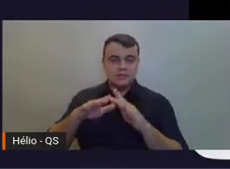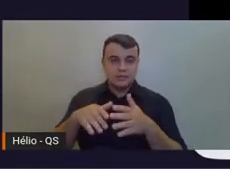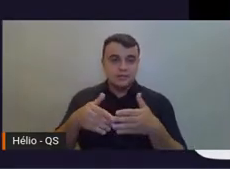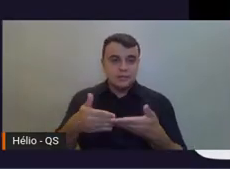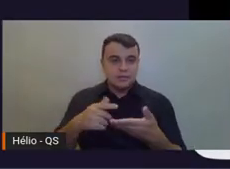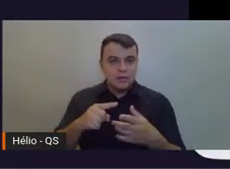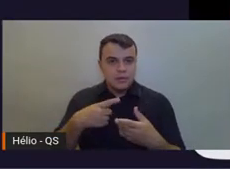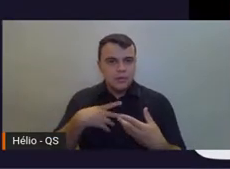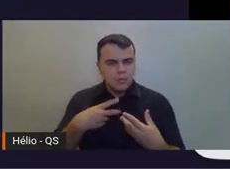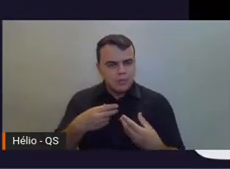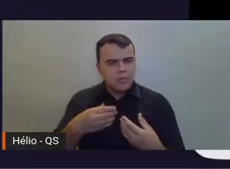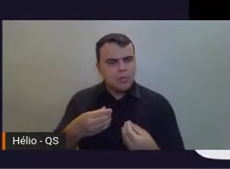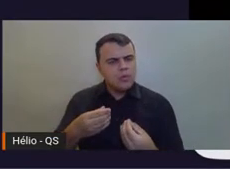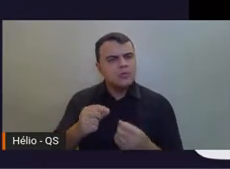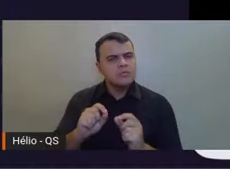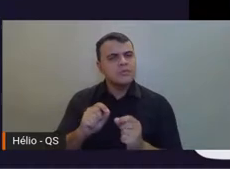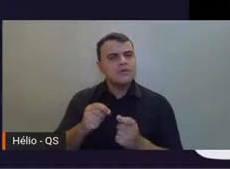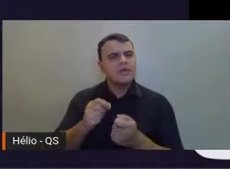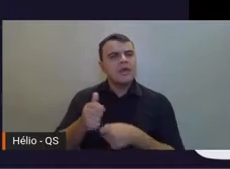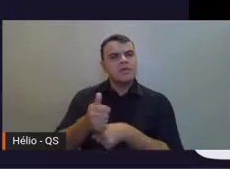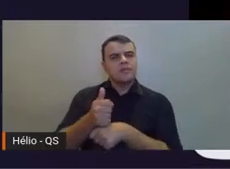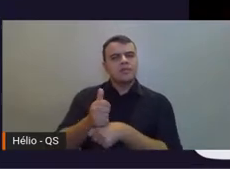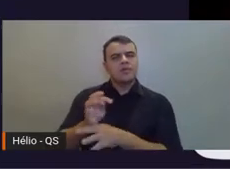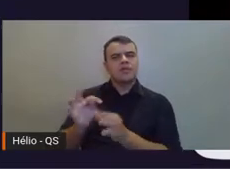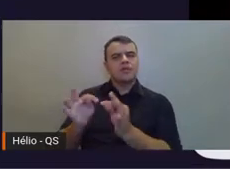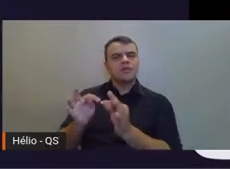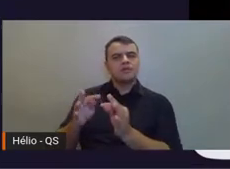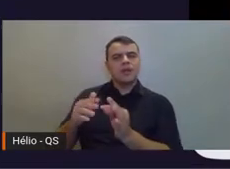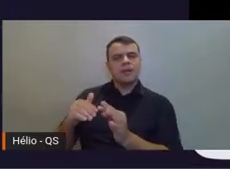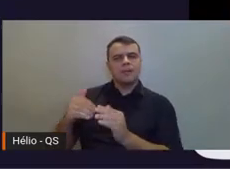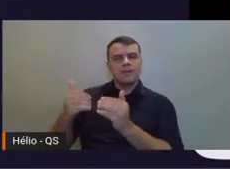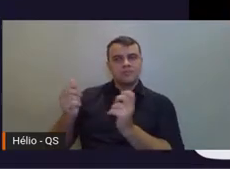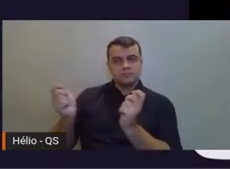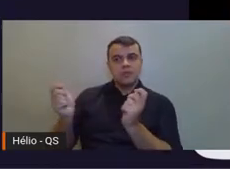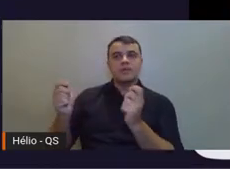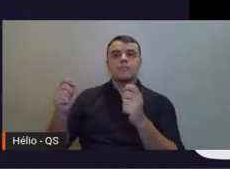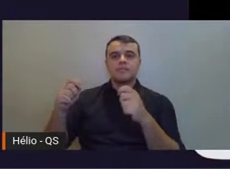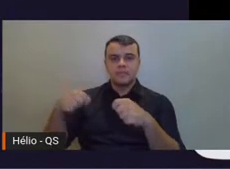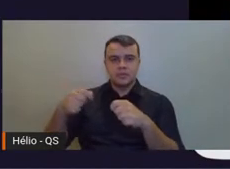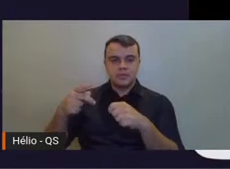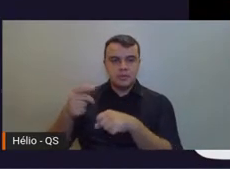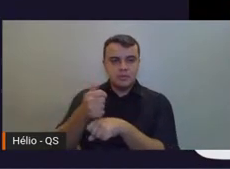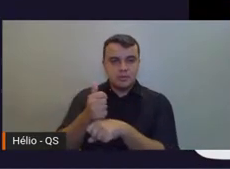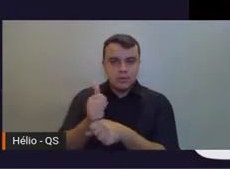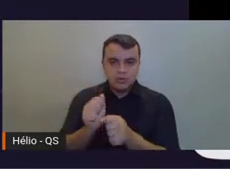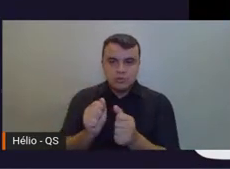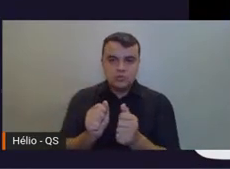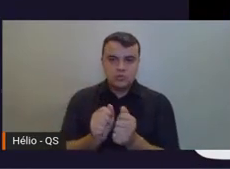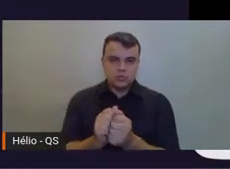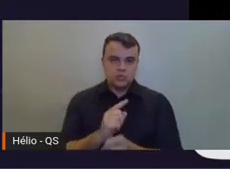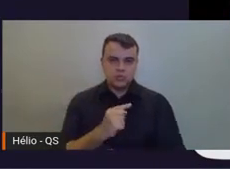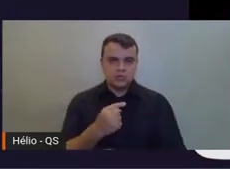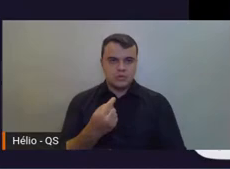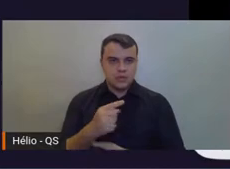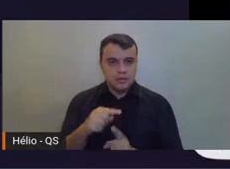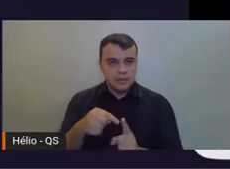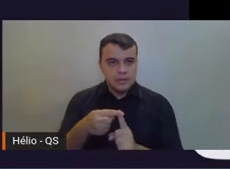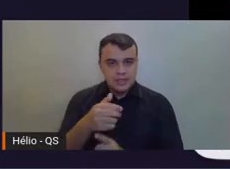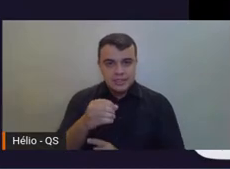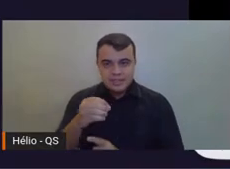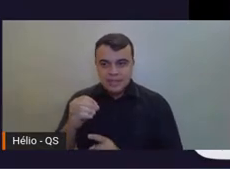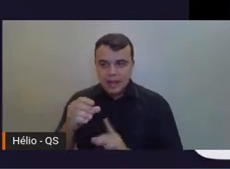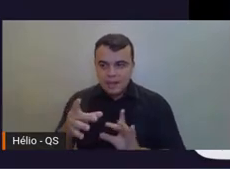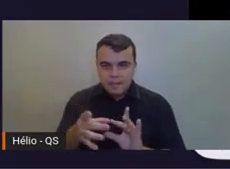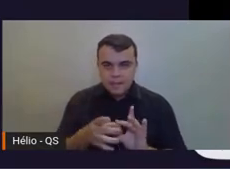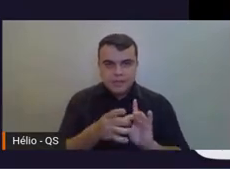são muitos mas muitos talentos técnicos evoluindo e potencializando a carreira junto com a gente mais de 100